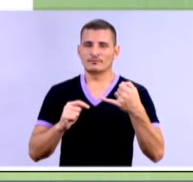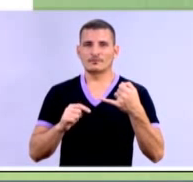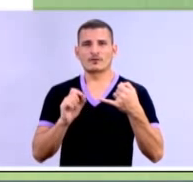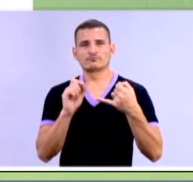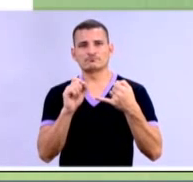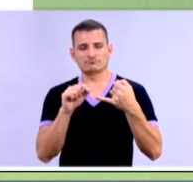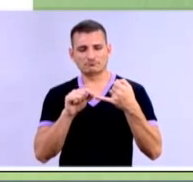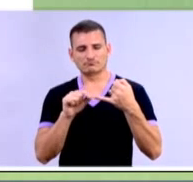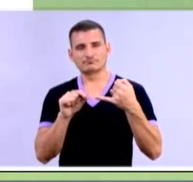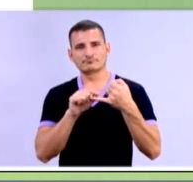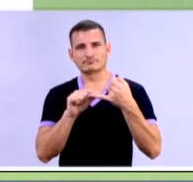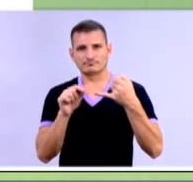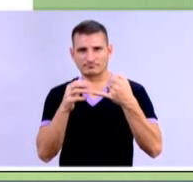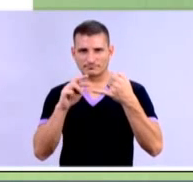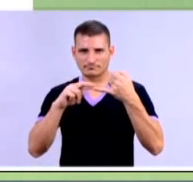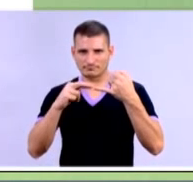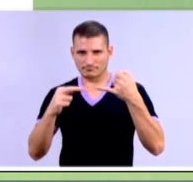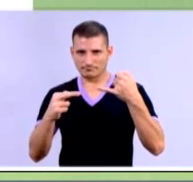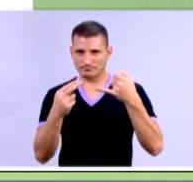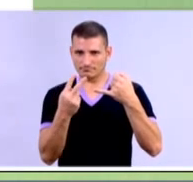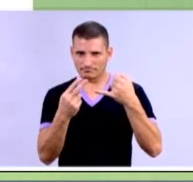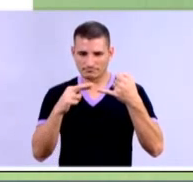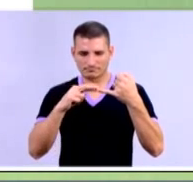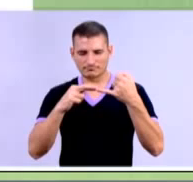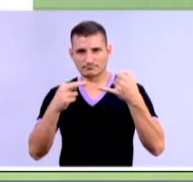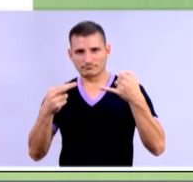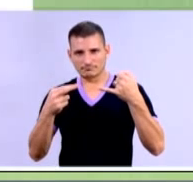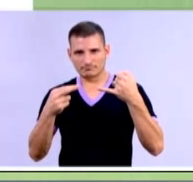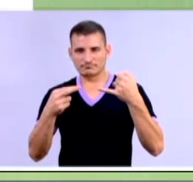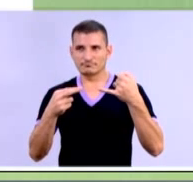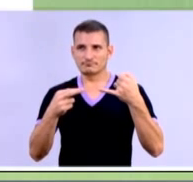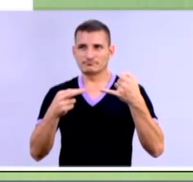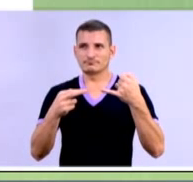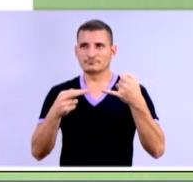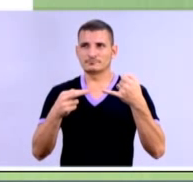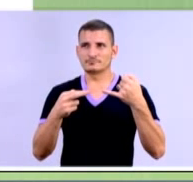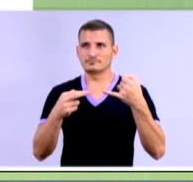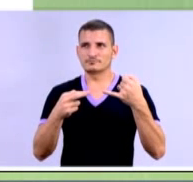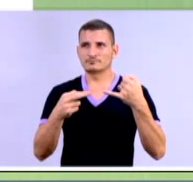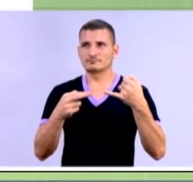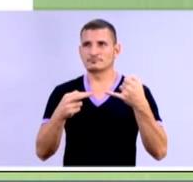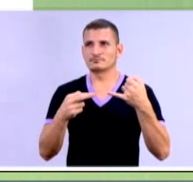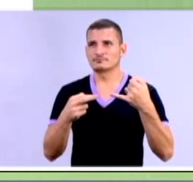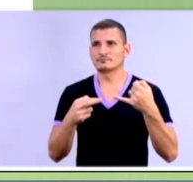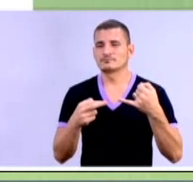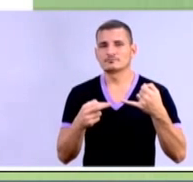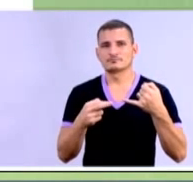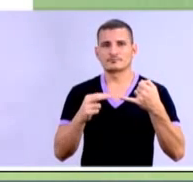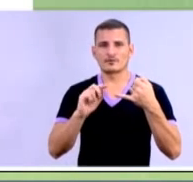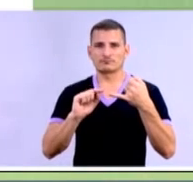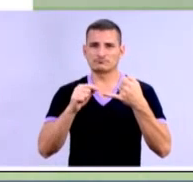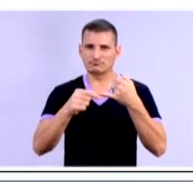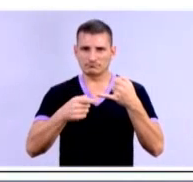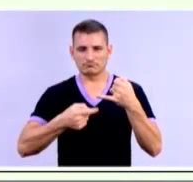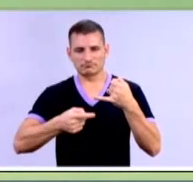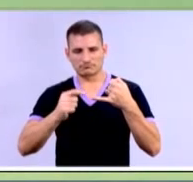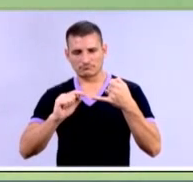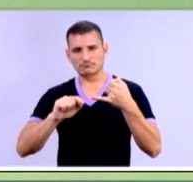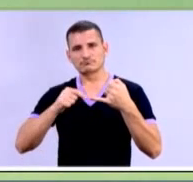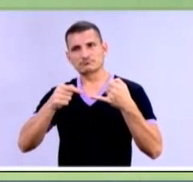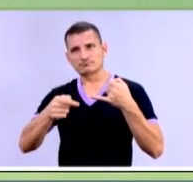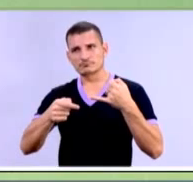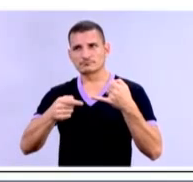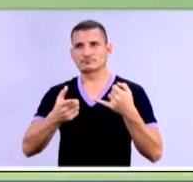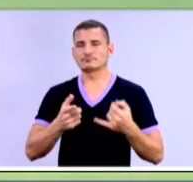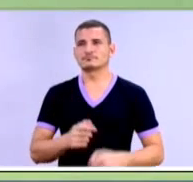juntam, eles se encontram e se cancelam devido que um está indo para um lado e outro para o outro. Mas vamos ver